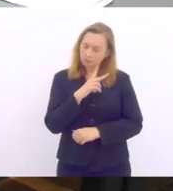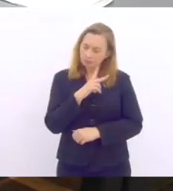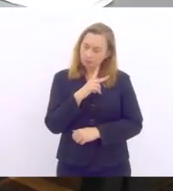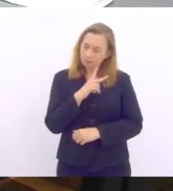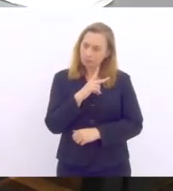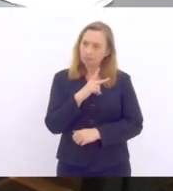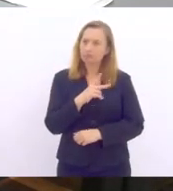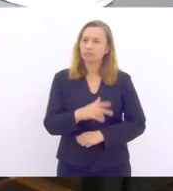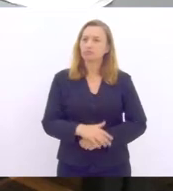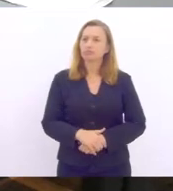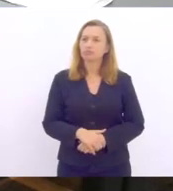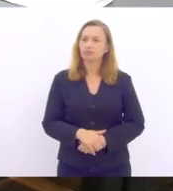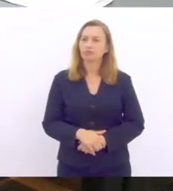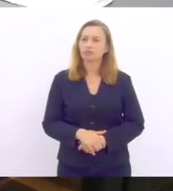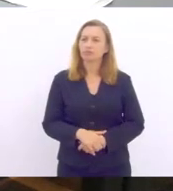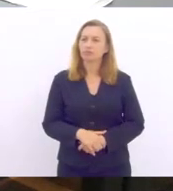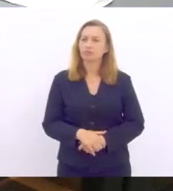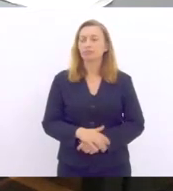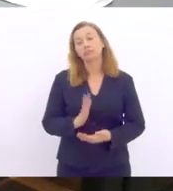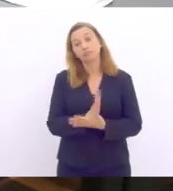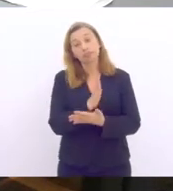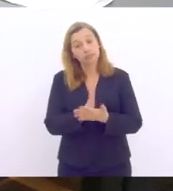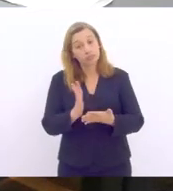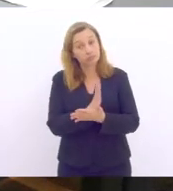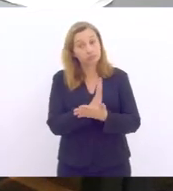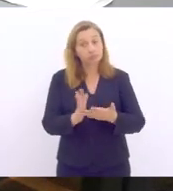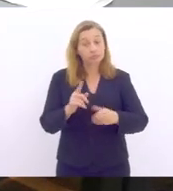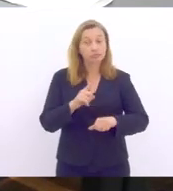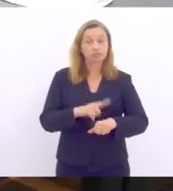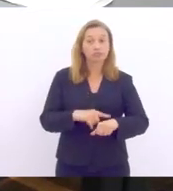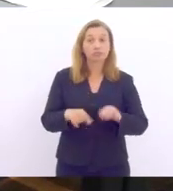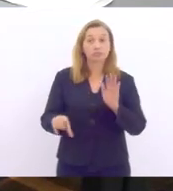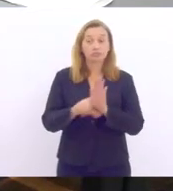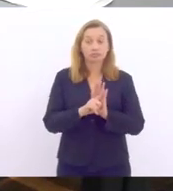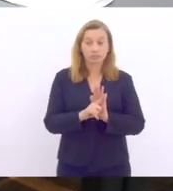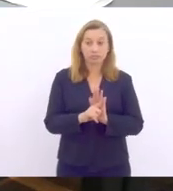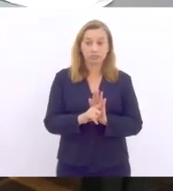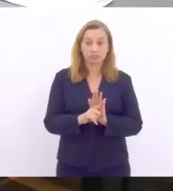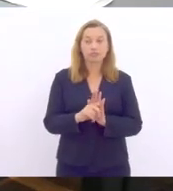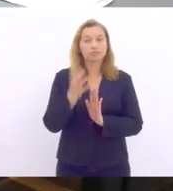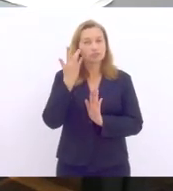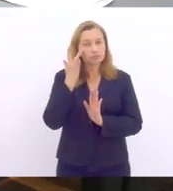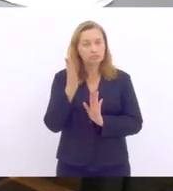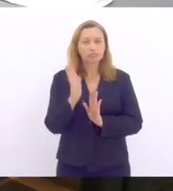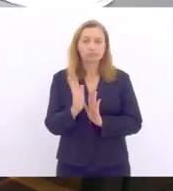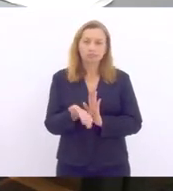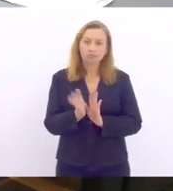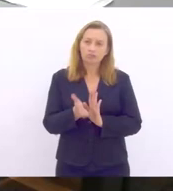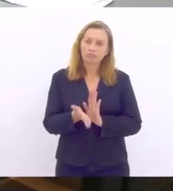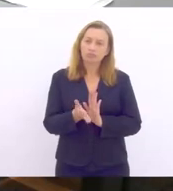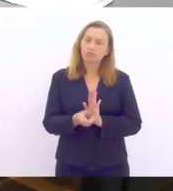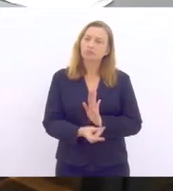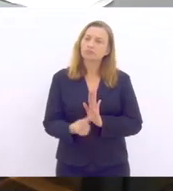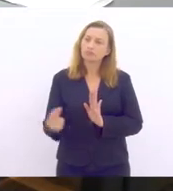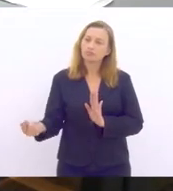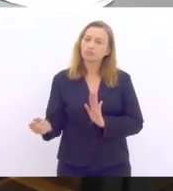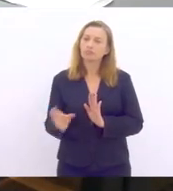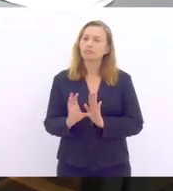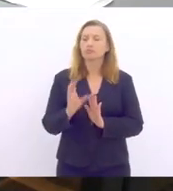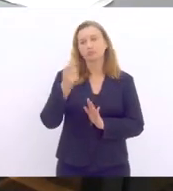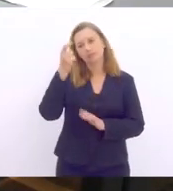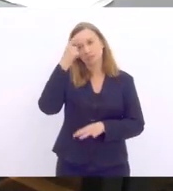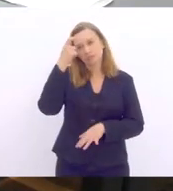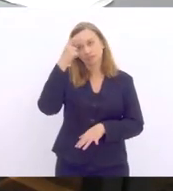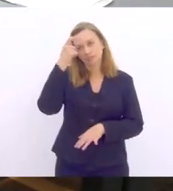particularmente, em alguns aspectos aqui da lei, eu acho que nós já deveríamos sair daqui com um consenso